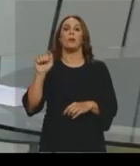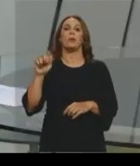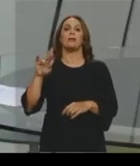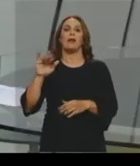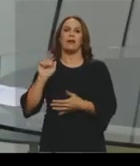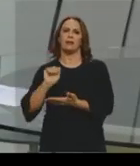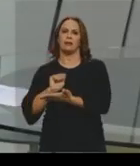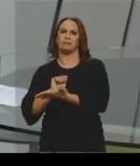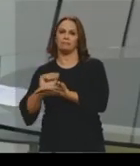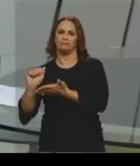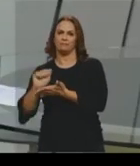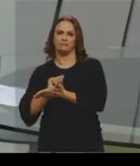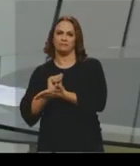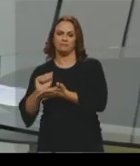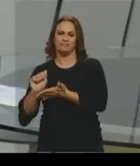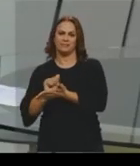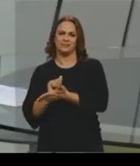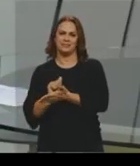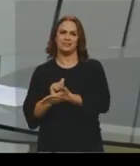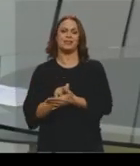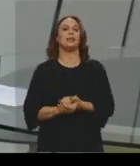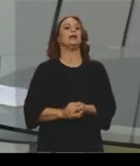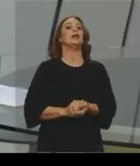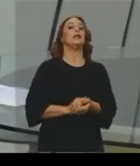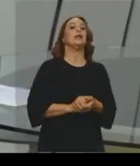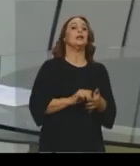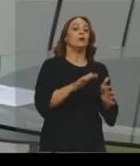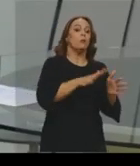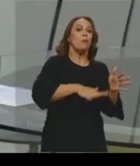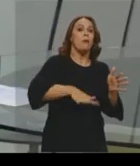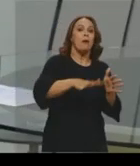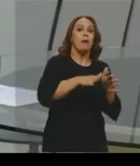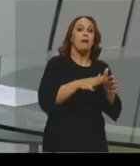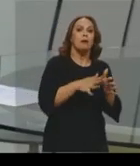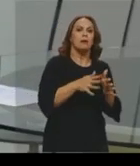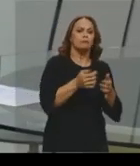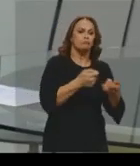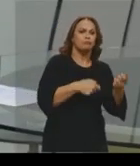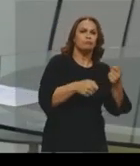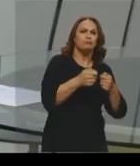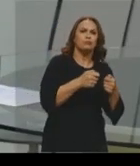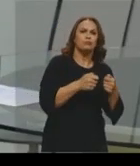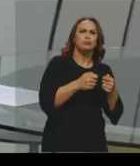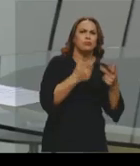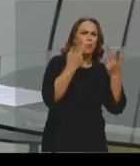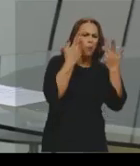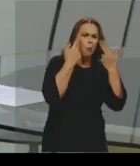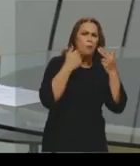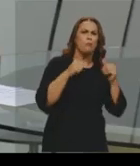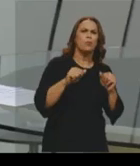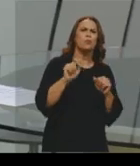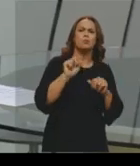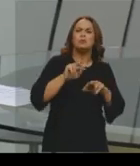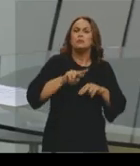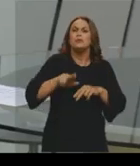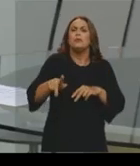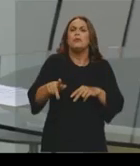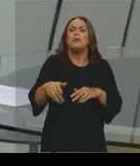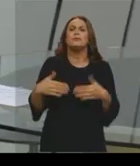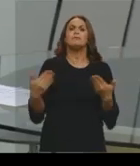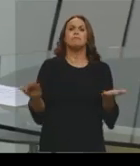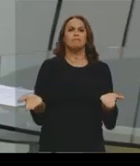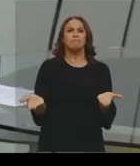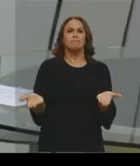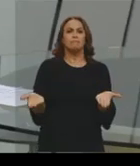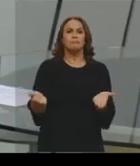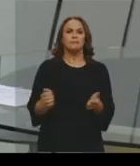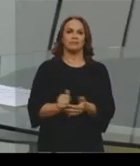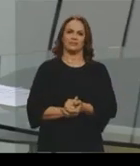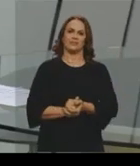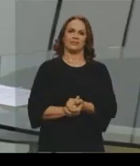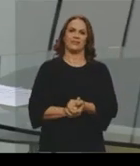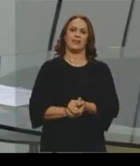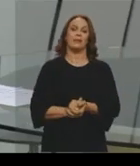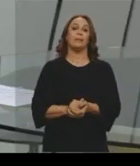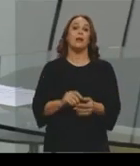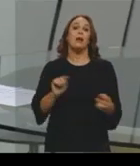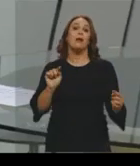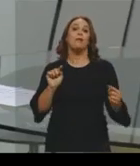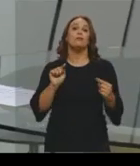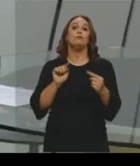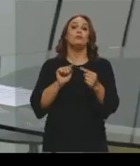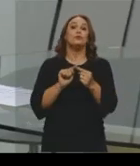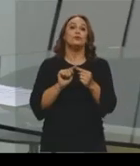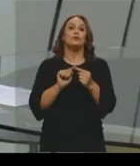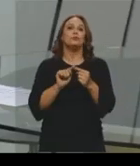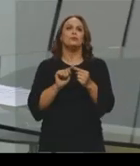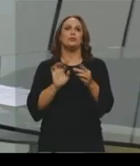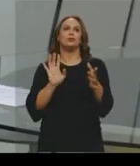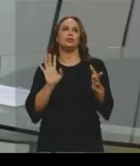diferenciar a união aduaneira de um mercado comum e também como vai diferenciar os outros modelos é o grau de integração, o grau de